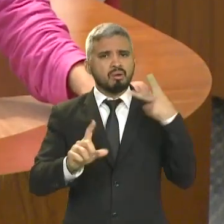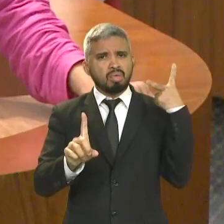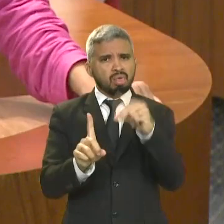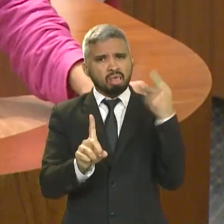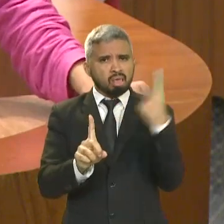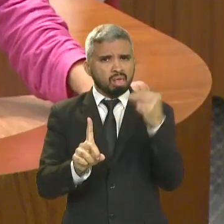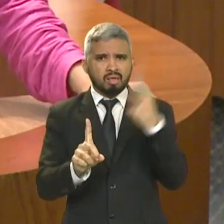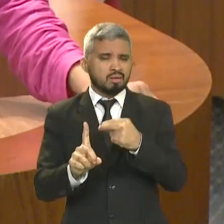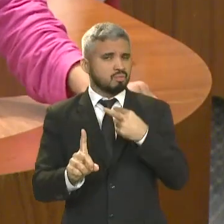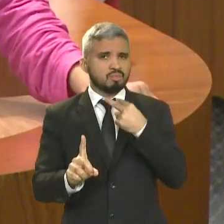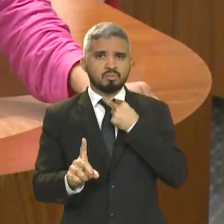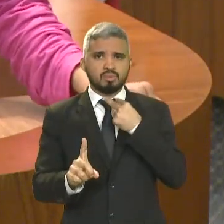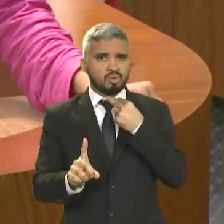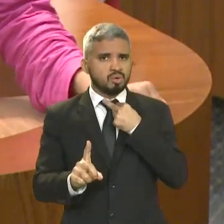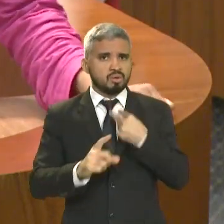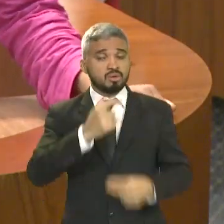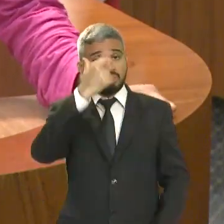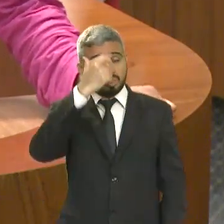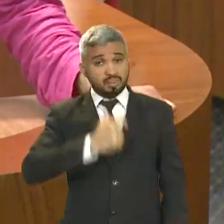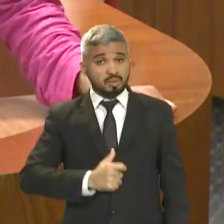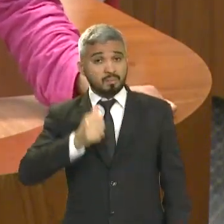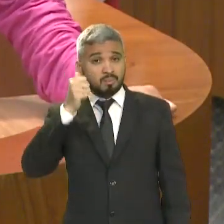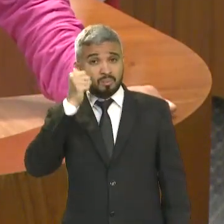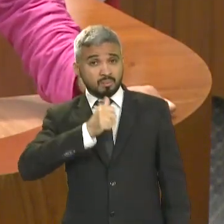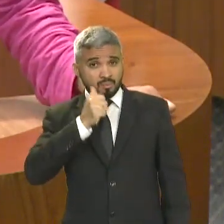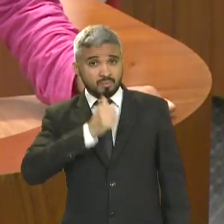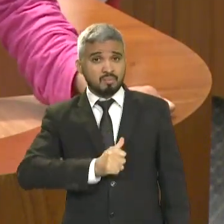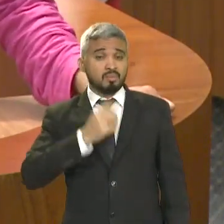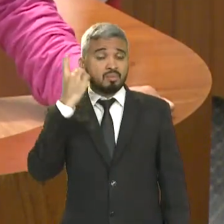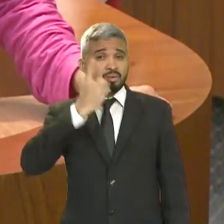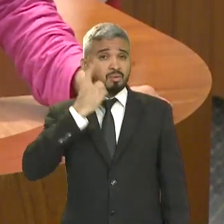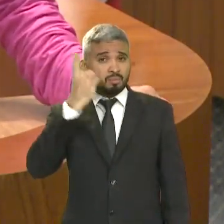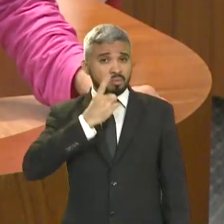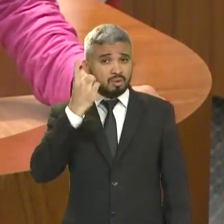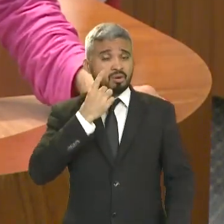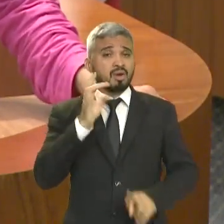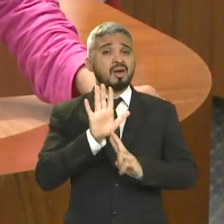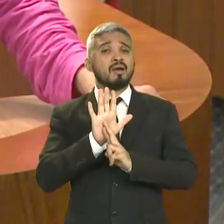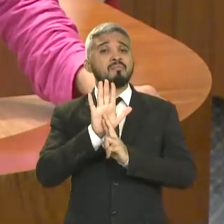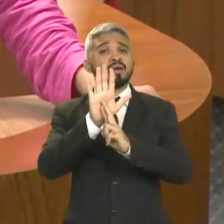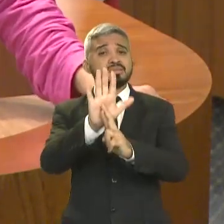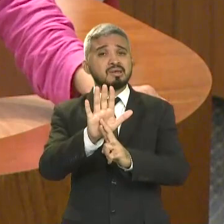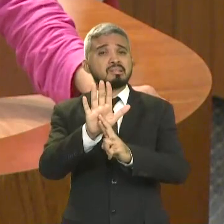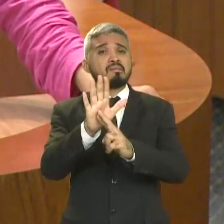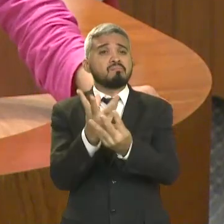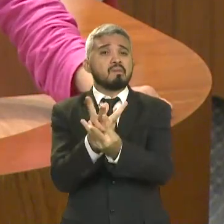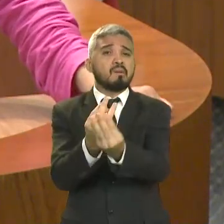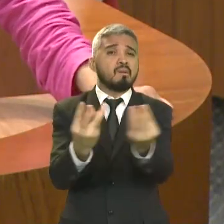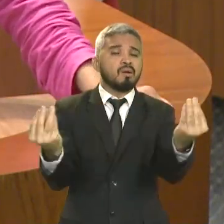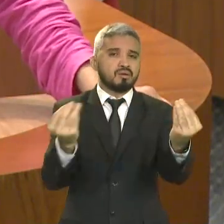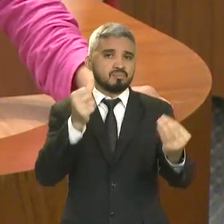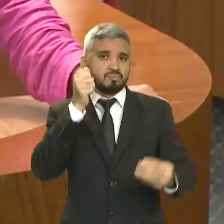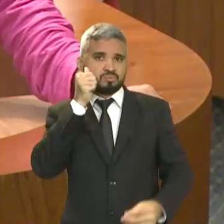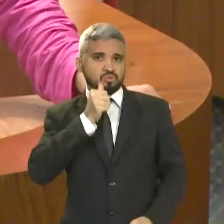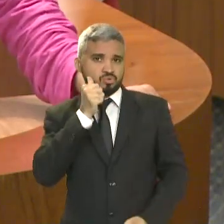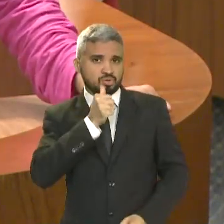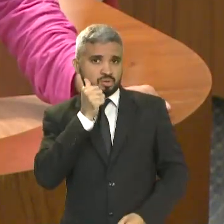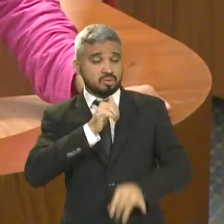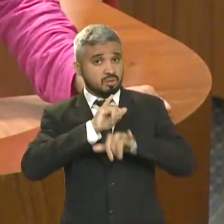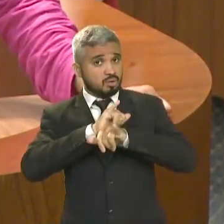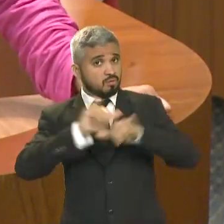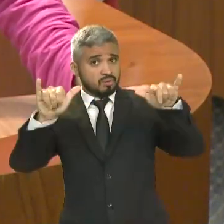como mulher, como deputada, como representante de milhares de mulheres maranhenses, para dizer que nós não